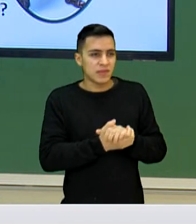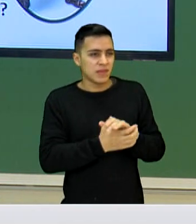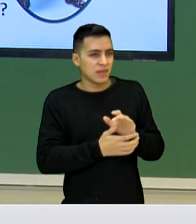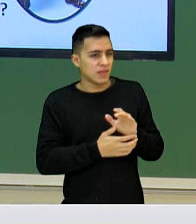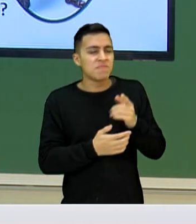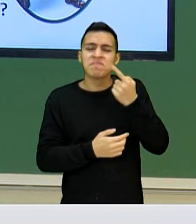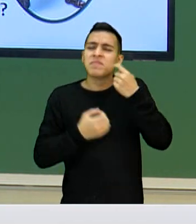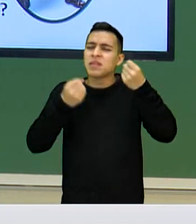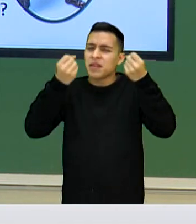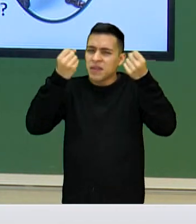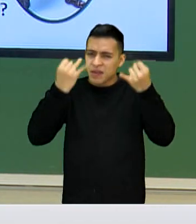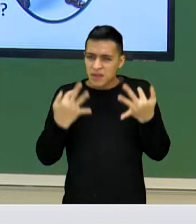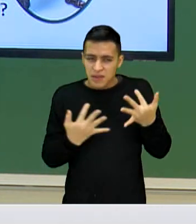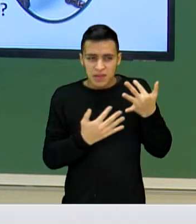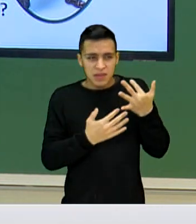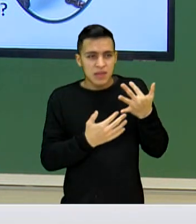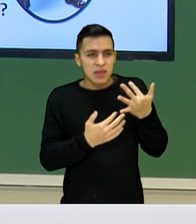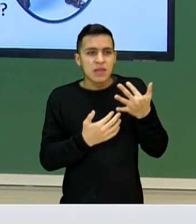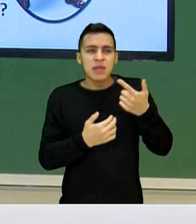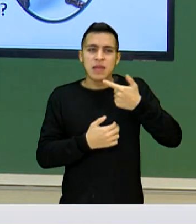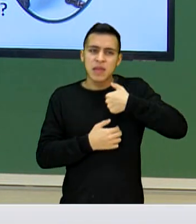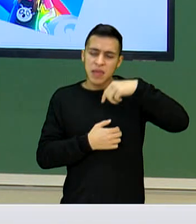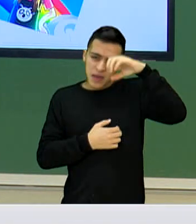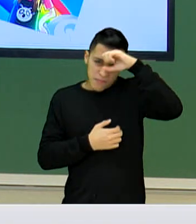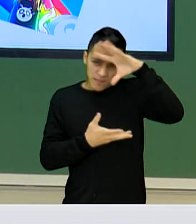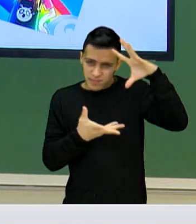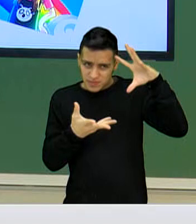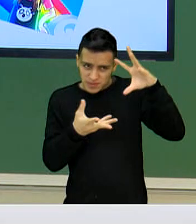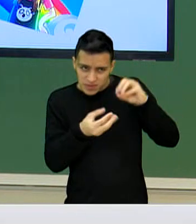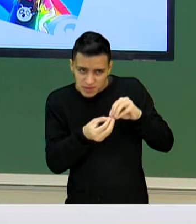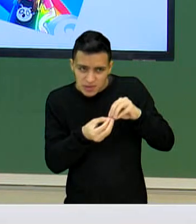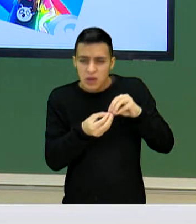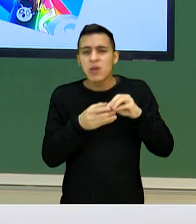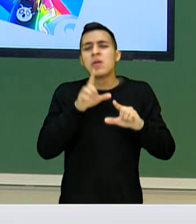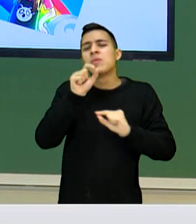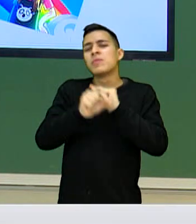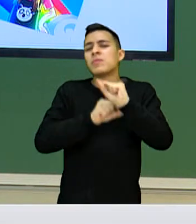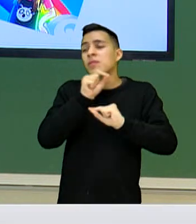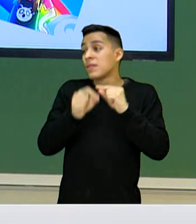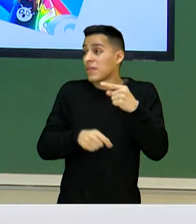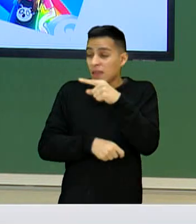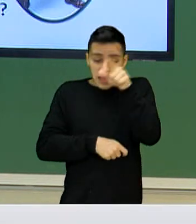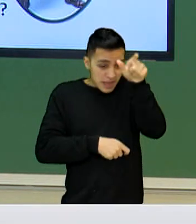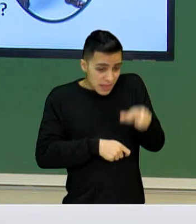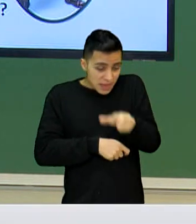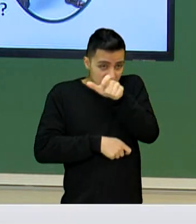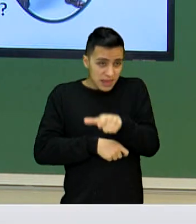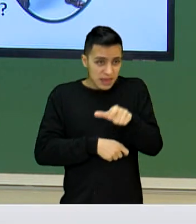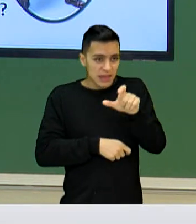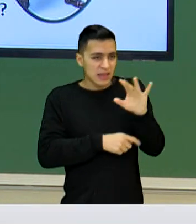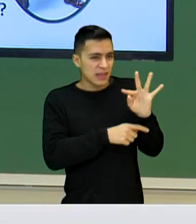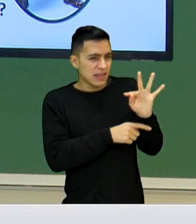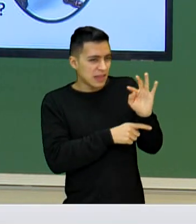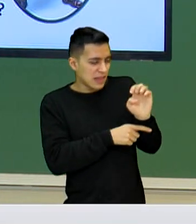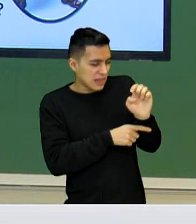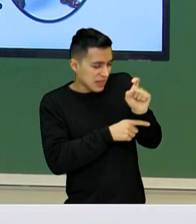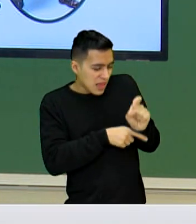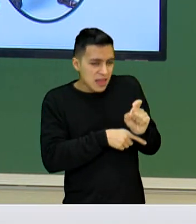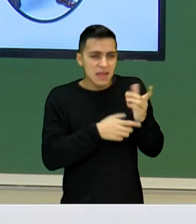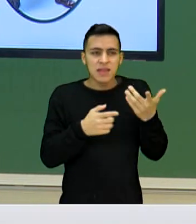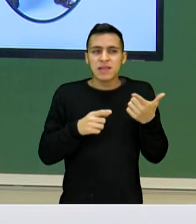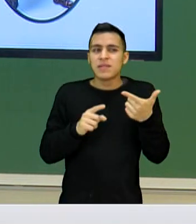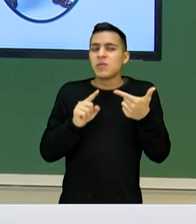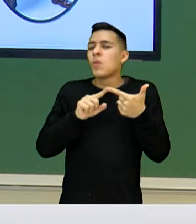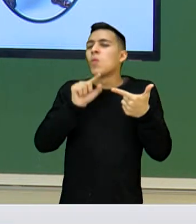ó. Eu coloquei aqui que eu aprendi, eu entendi que esse personagem aqui se chama Tex